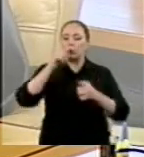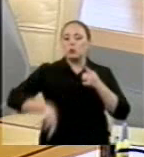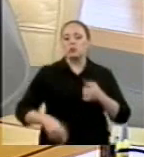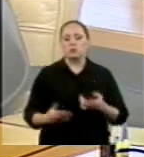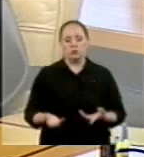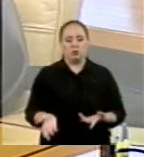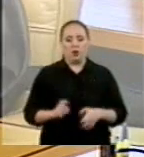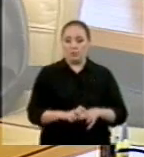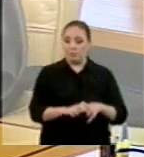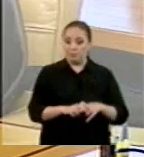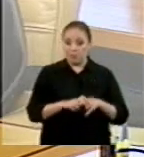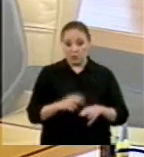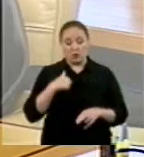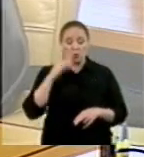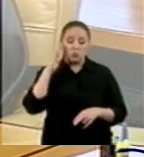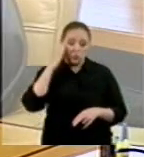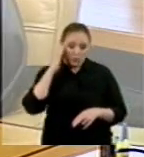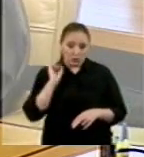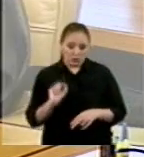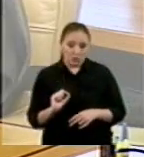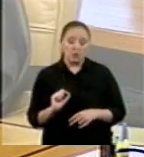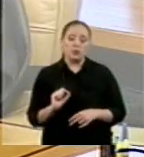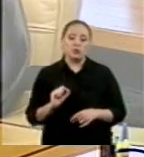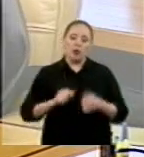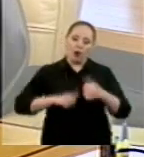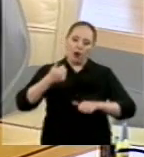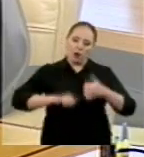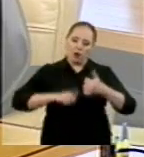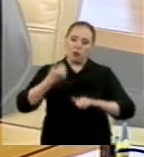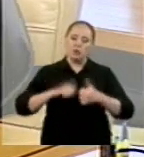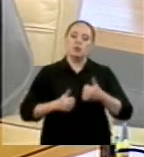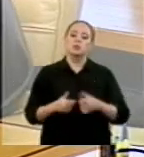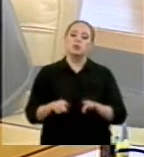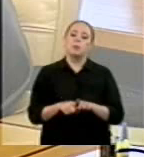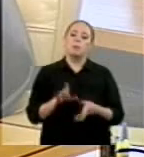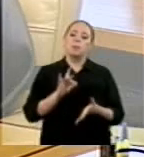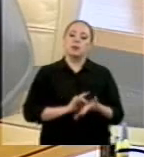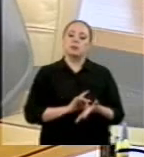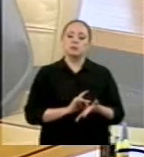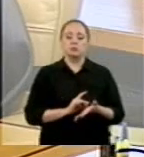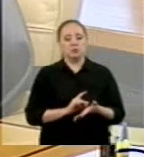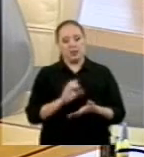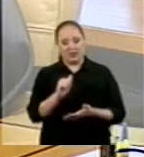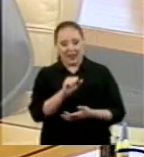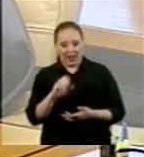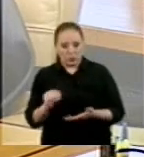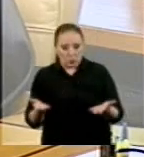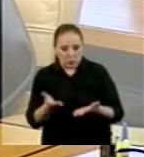e, por isso, entendo passível de análise e aplicação ao caso em